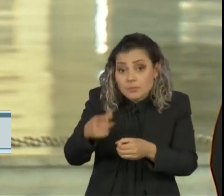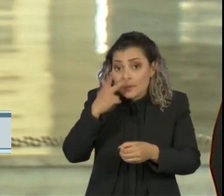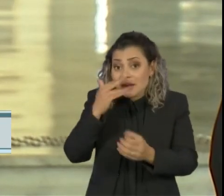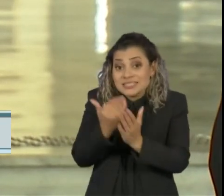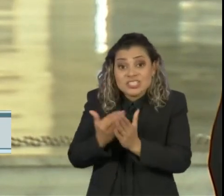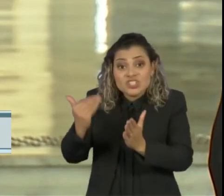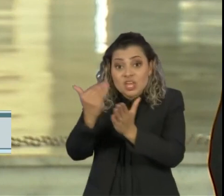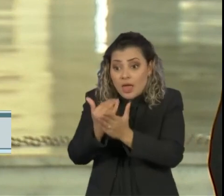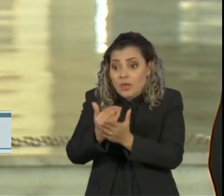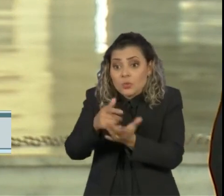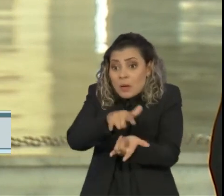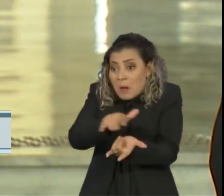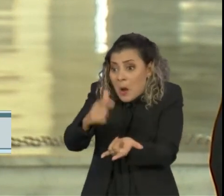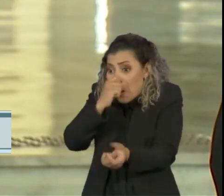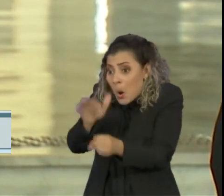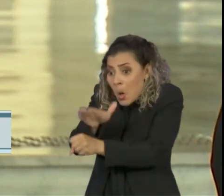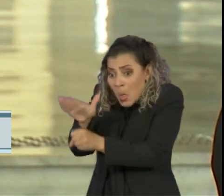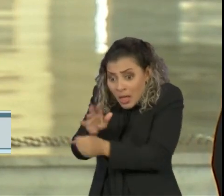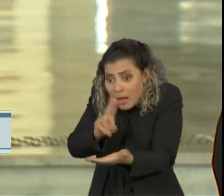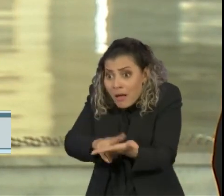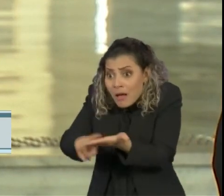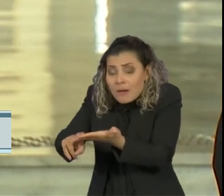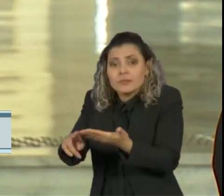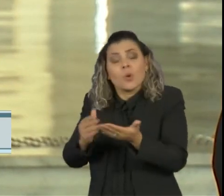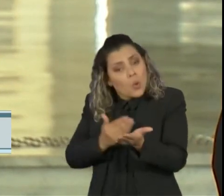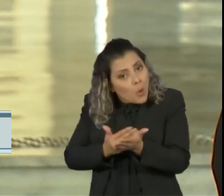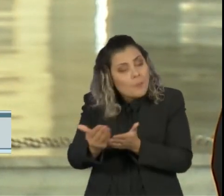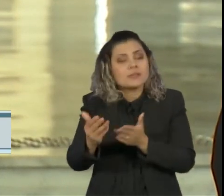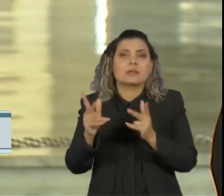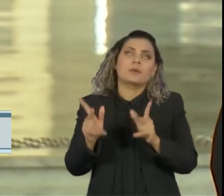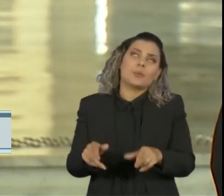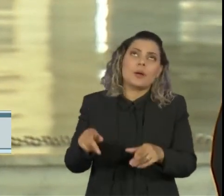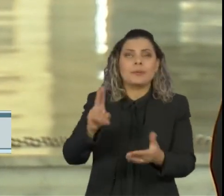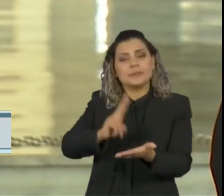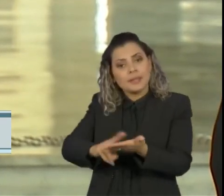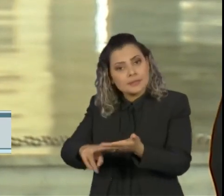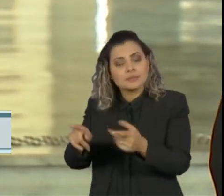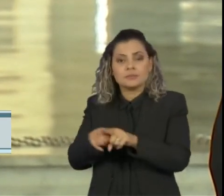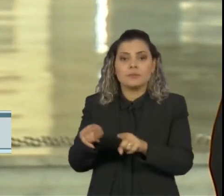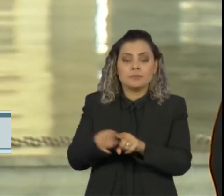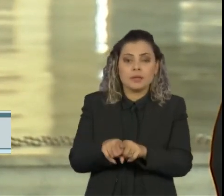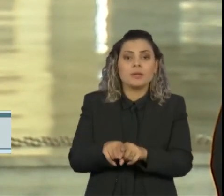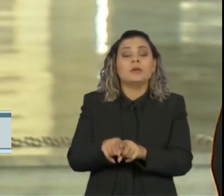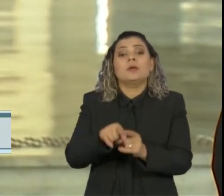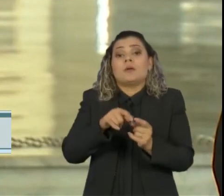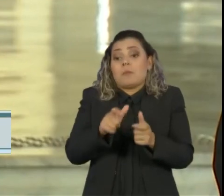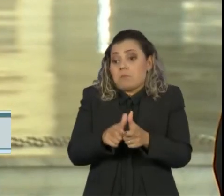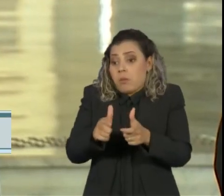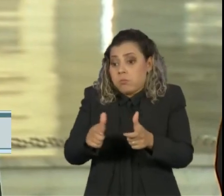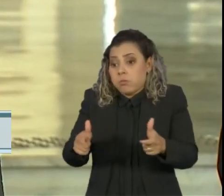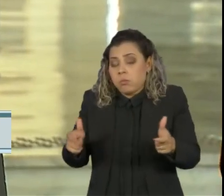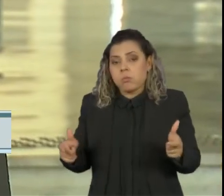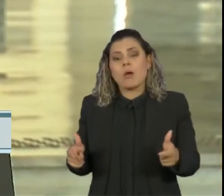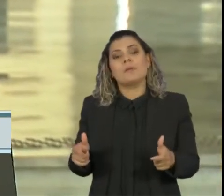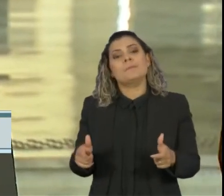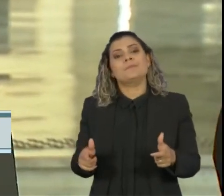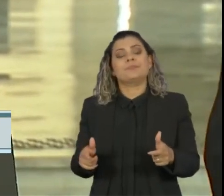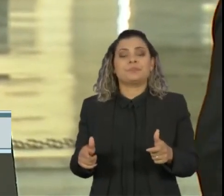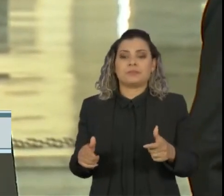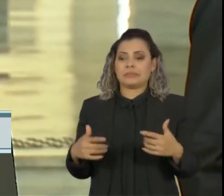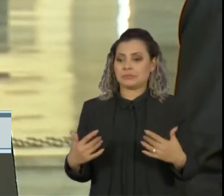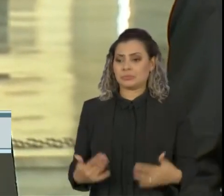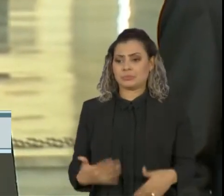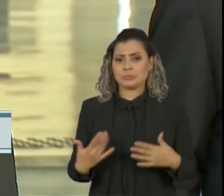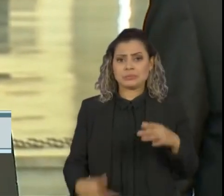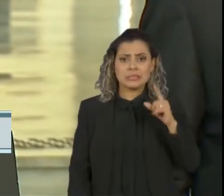que aconteceu, de ocupação de leitos ou de internações muito acima do esperado, chegando numa zona